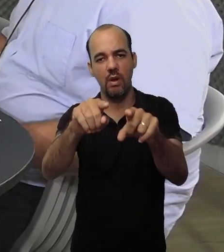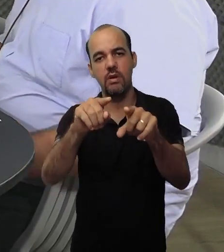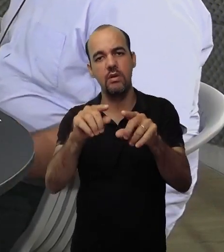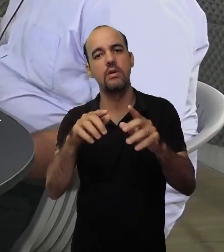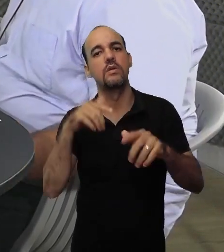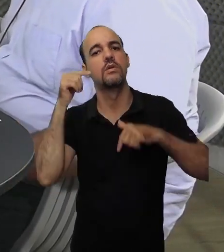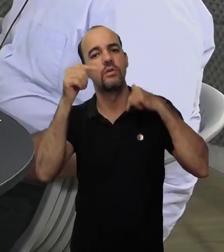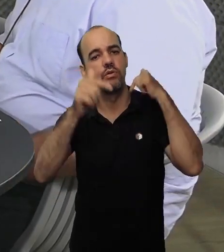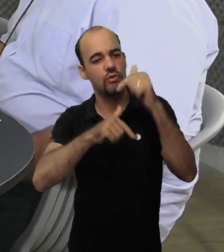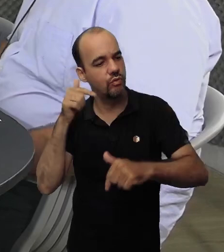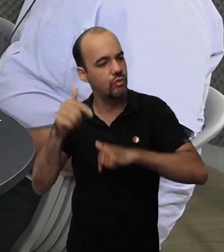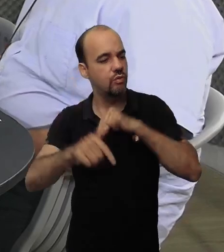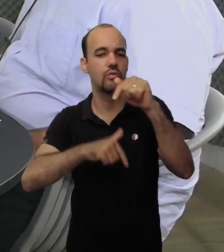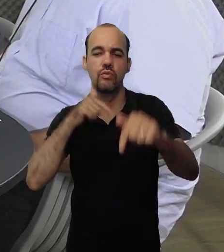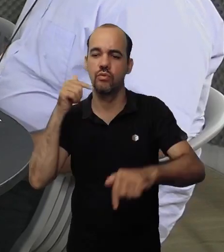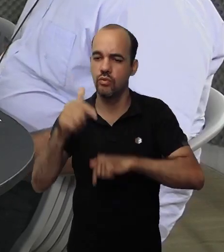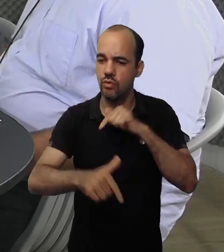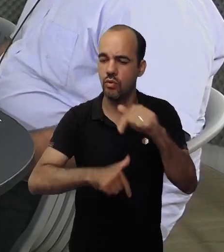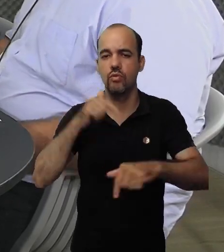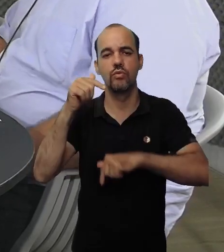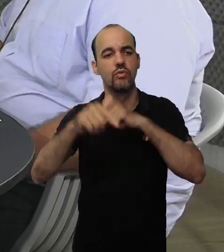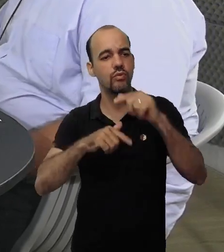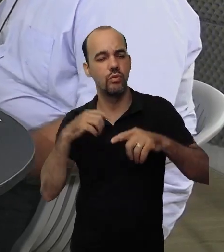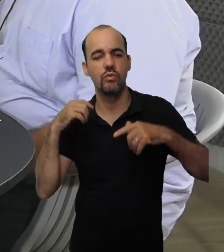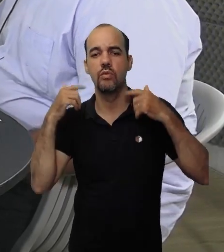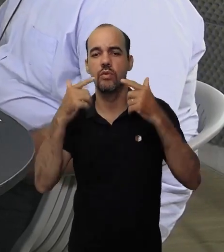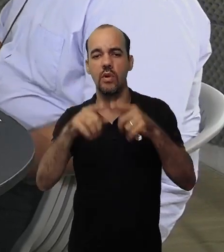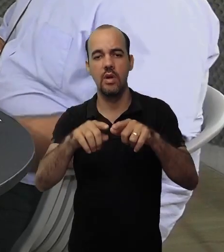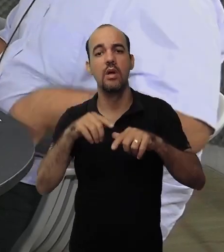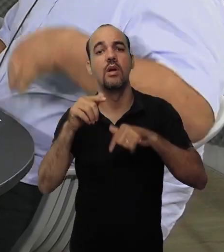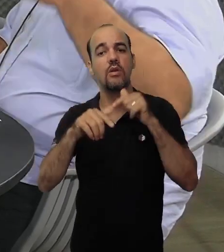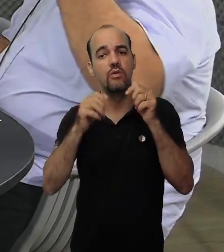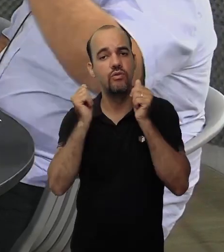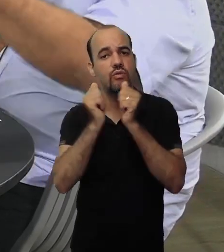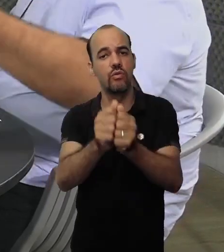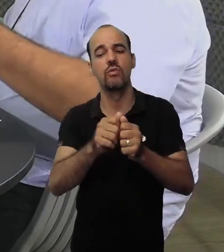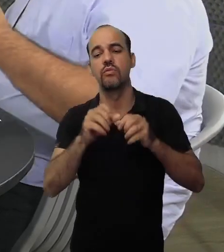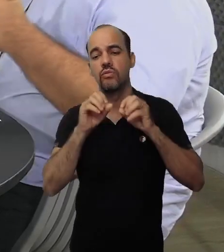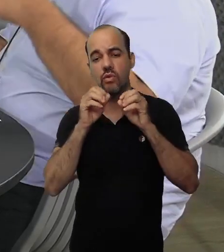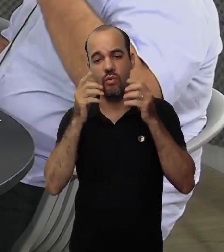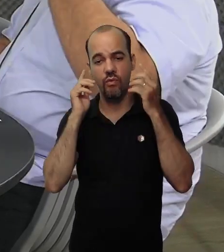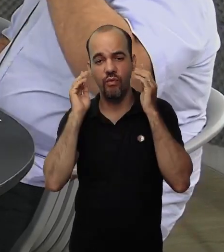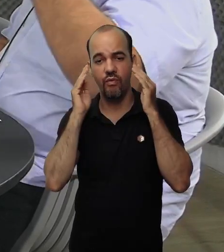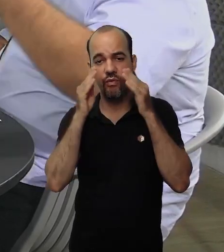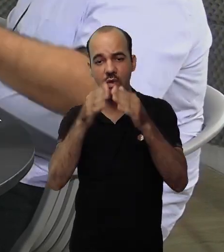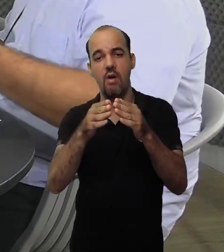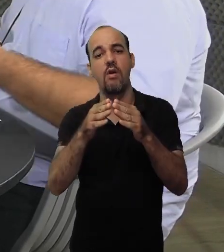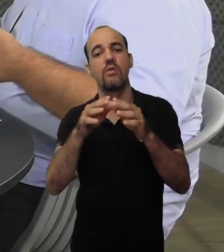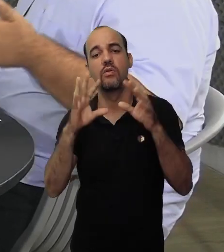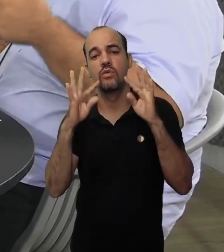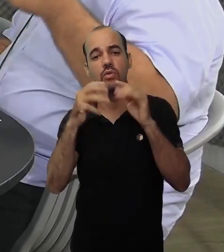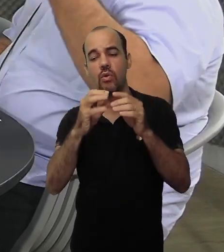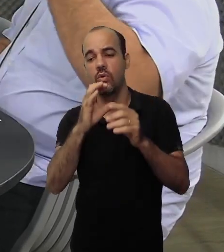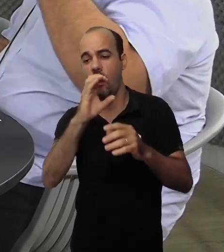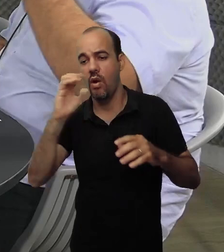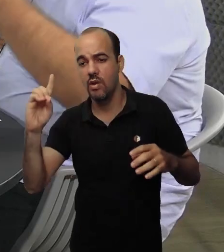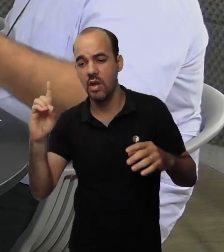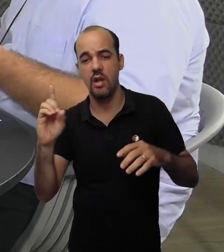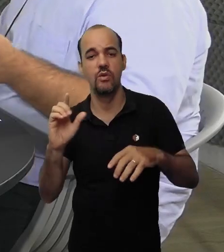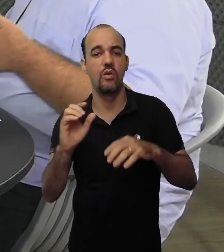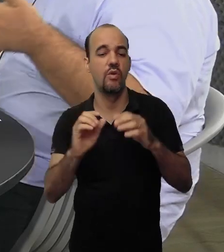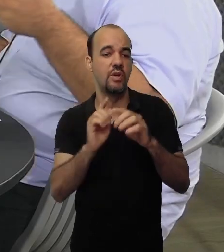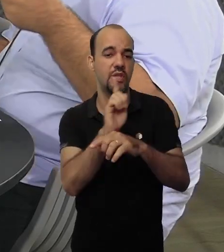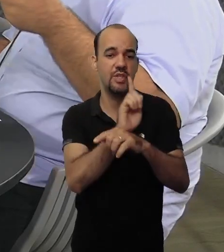O gasto de energia é o mesmo. A gente agora está só trabalhando direcionado. Então, nosso gerente, os coordenadores,